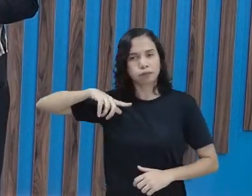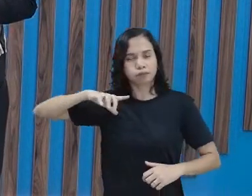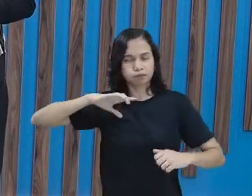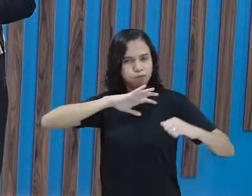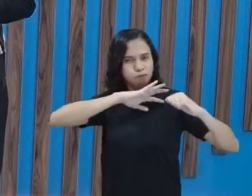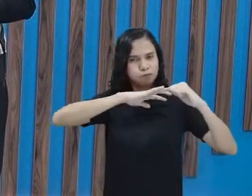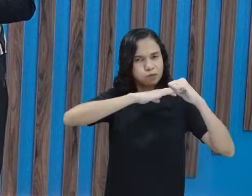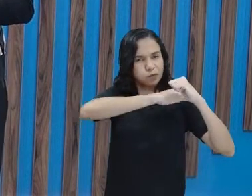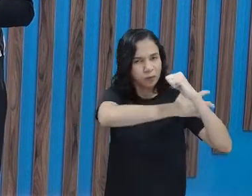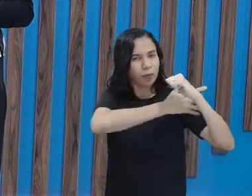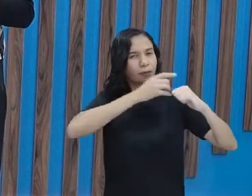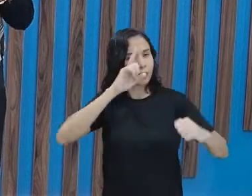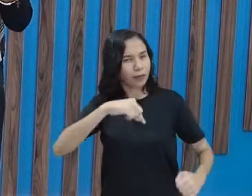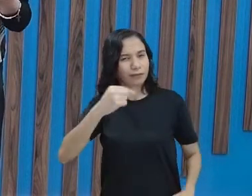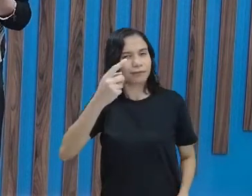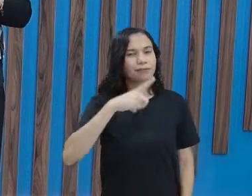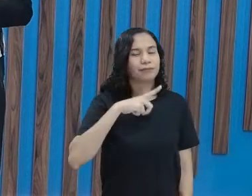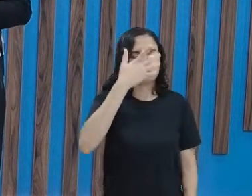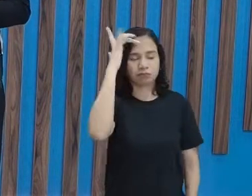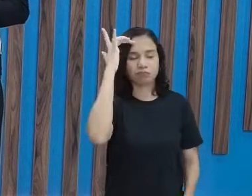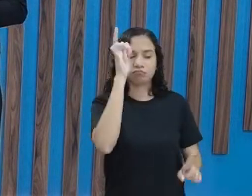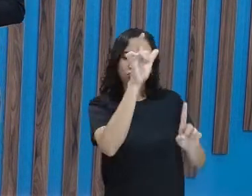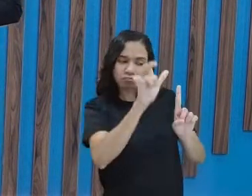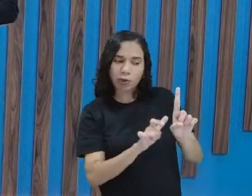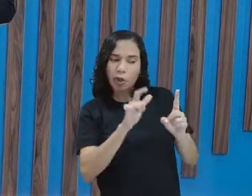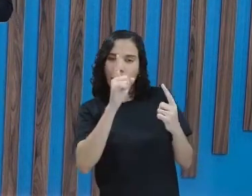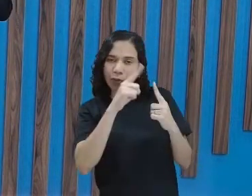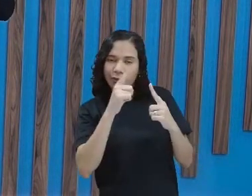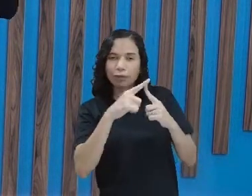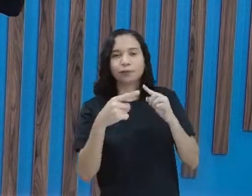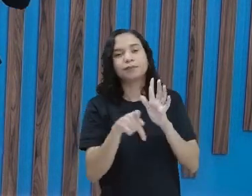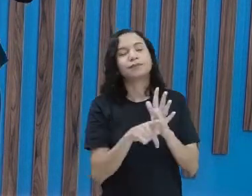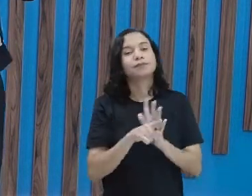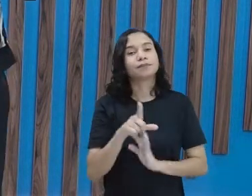força? Isso significa personagem tipo.